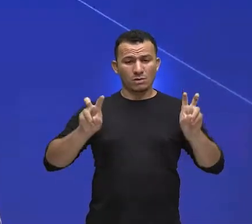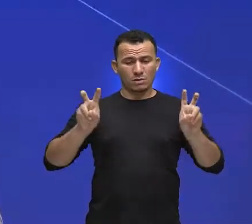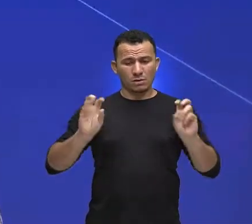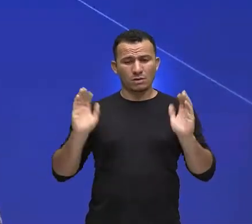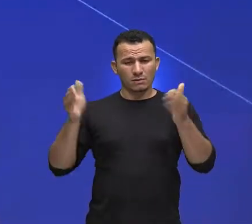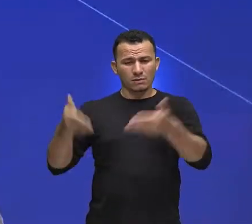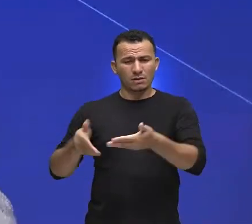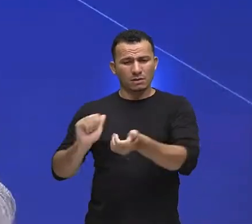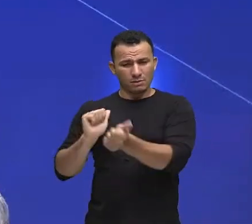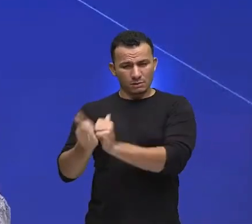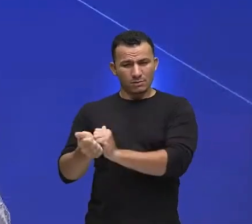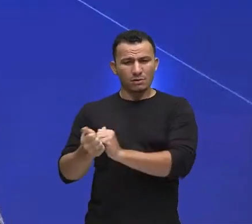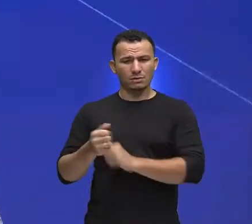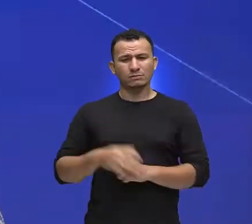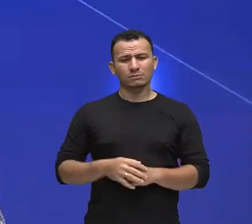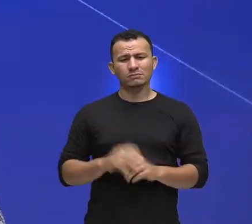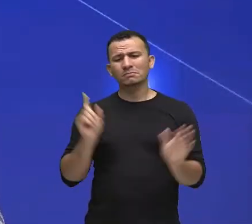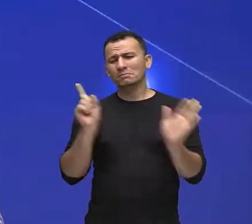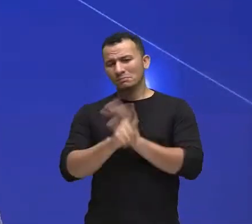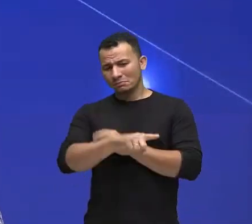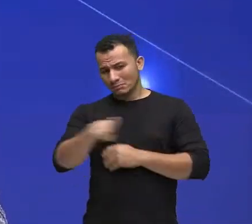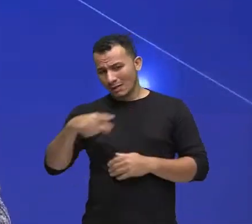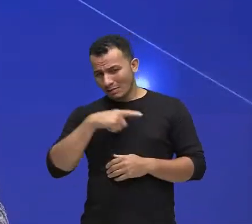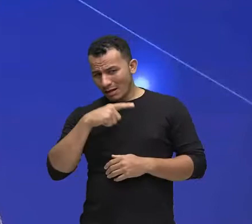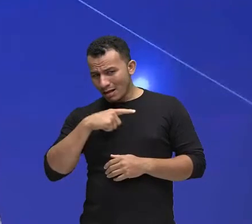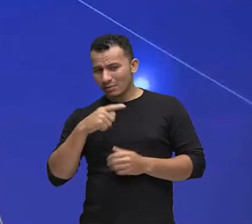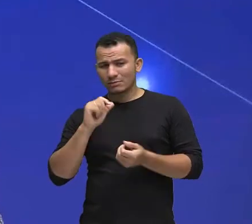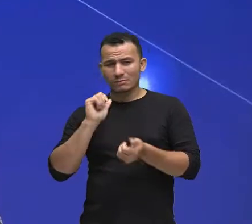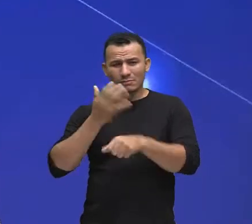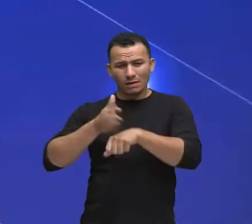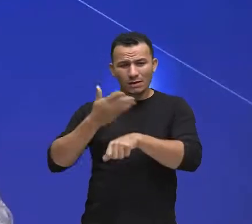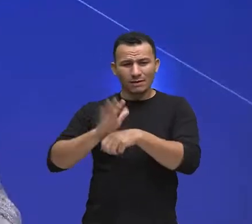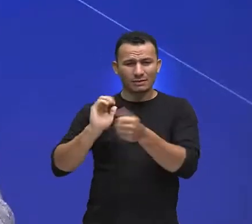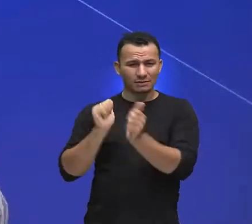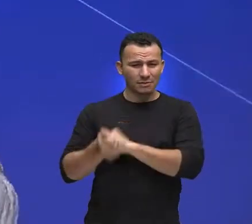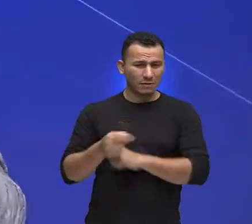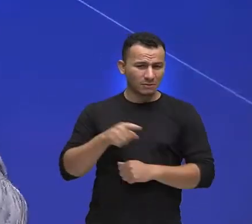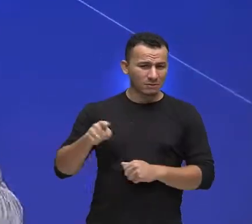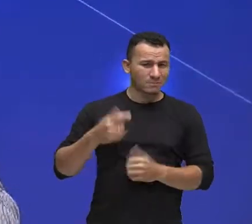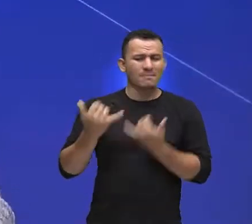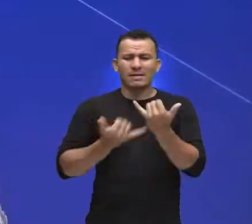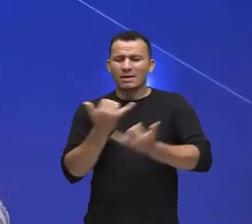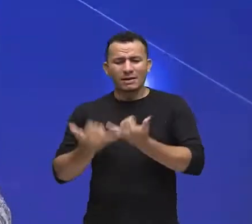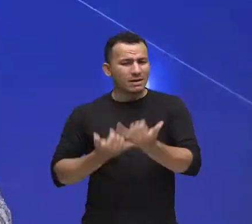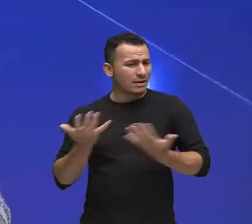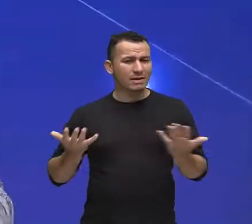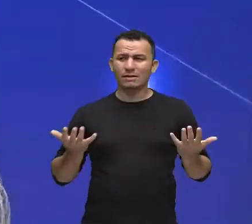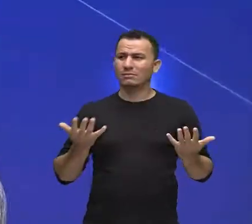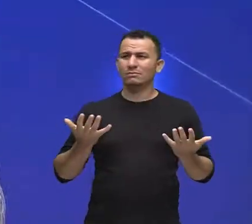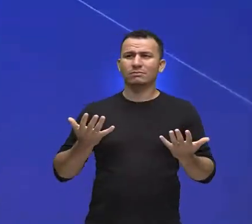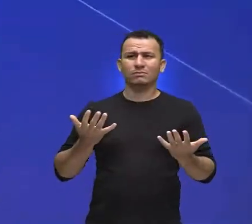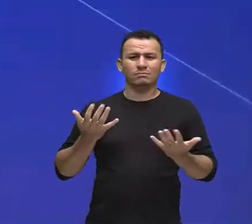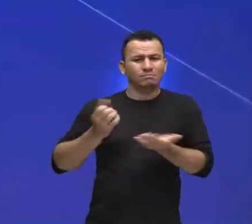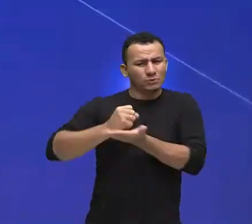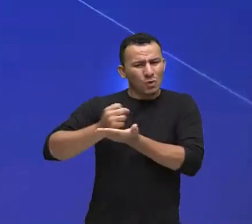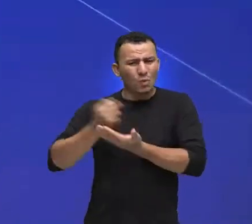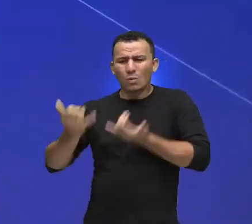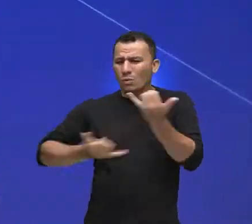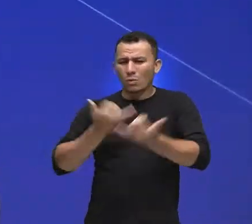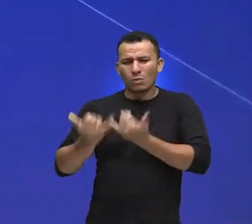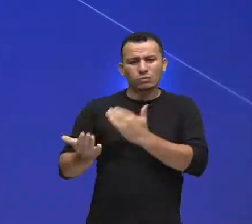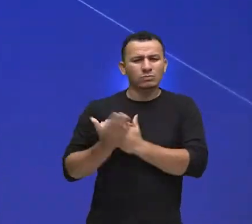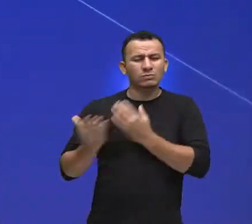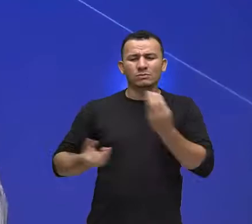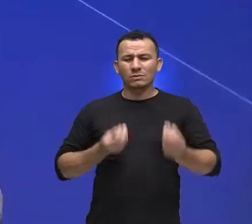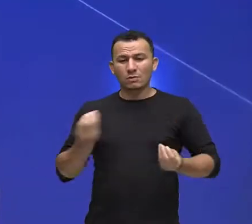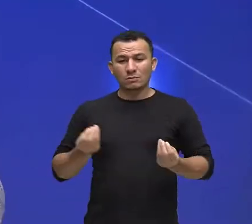esporte. Você pratica alguma atividade física? Você faz alguma atividade física? Você brinca? Tem jogos? Para me ajudar